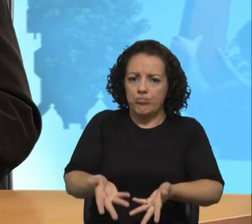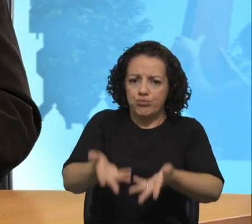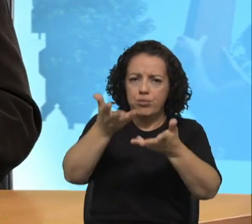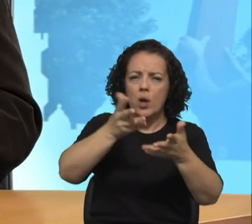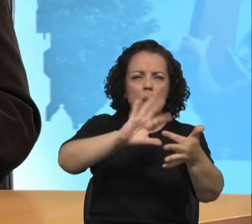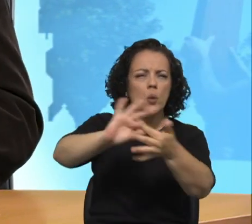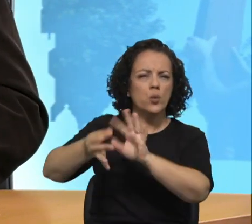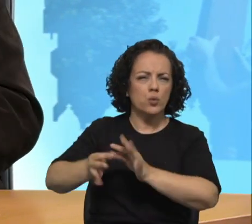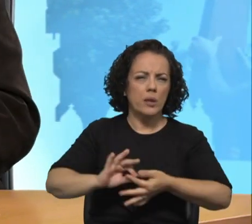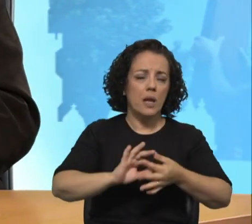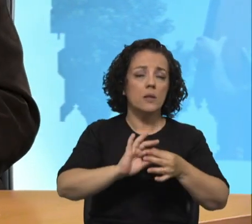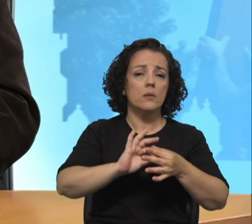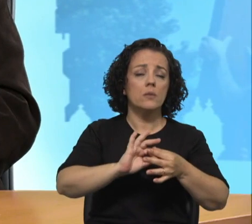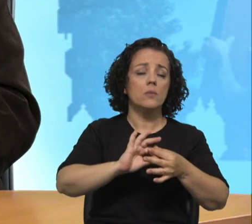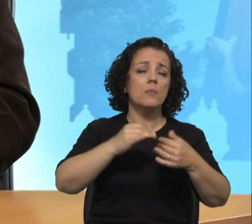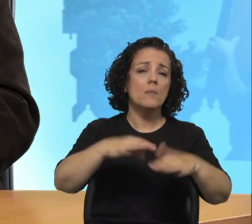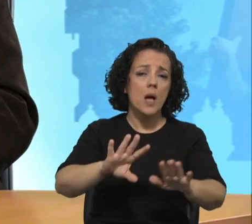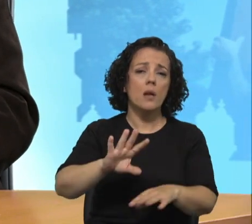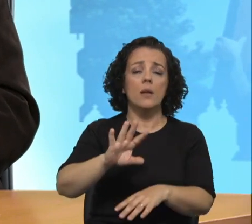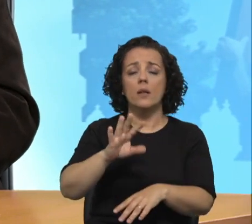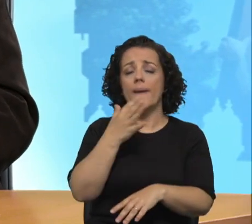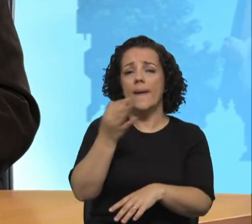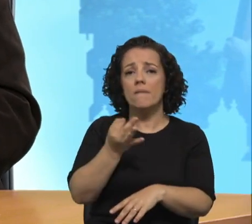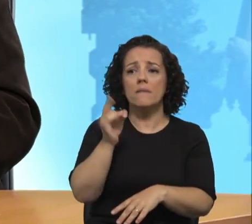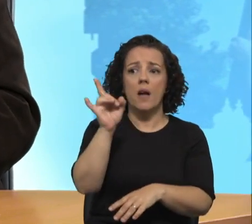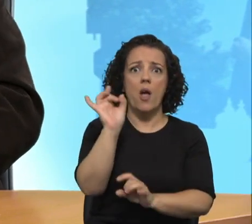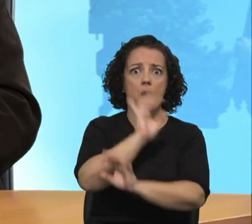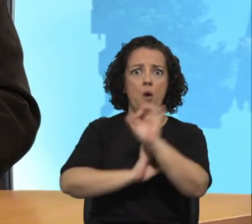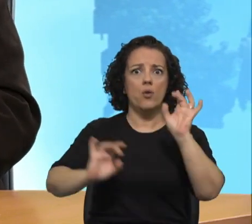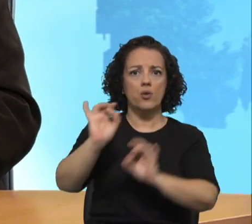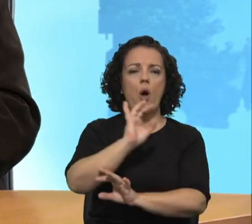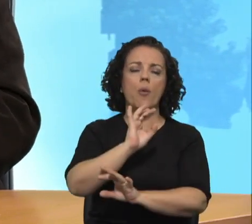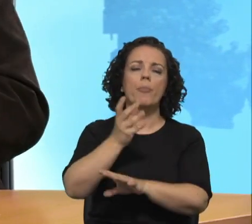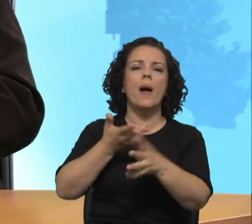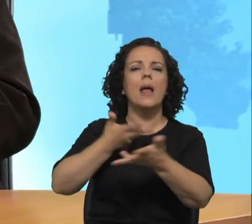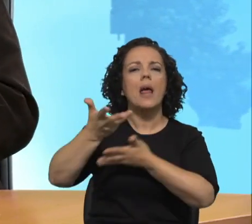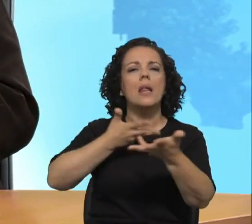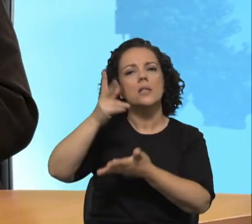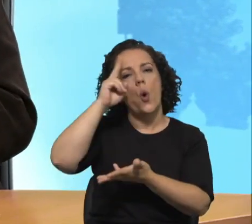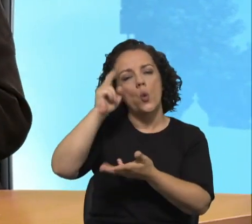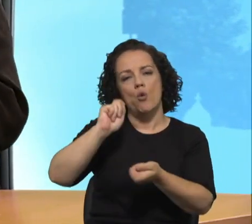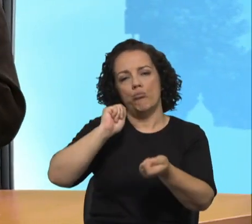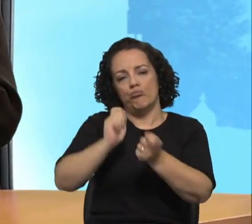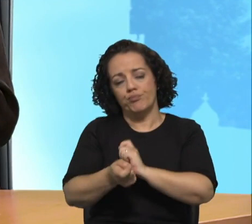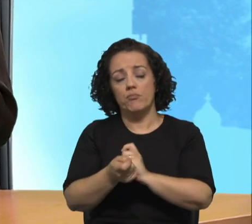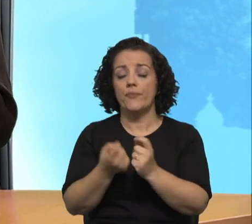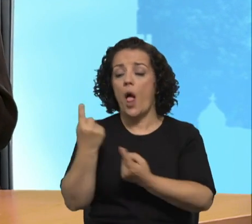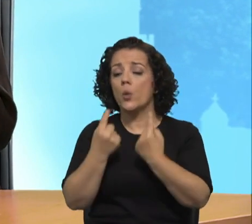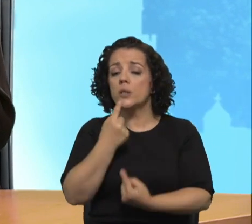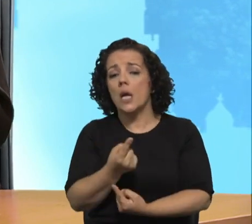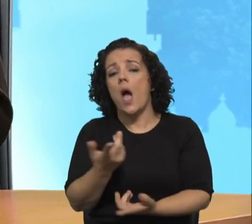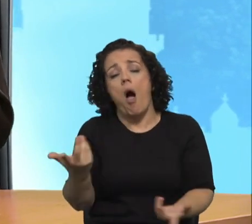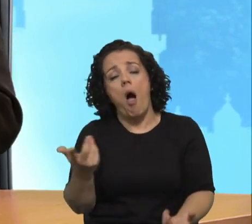ligado. Mas, primordialmente, a Europa muda a sua relação com a Rússia desse ponto de vista. Uns dirão que porque a Rússia assim